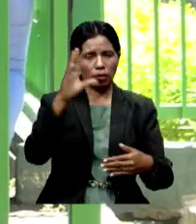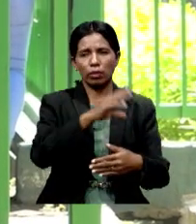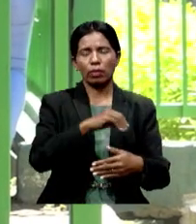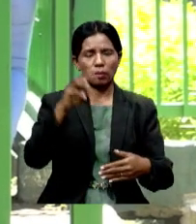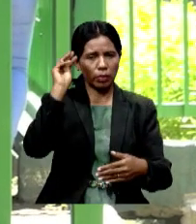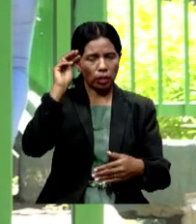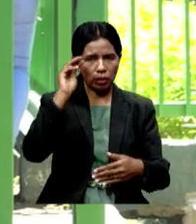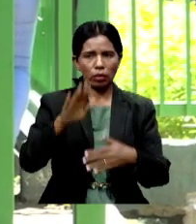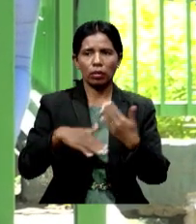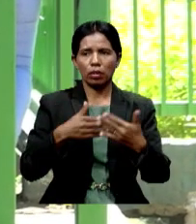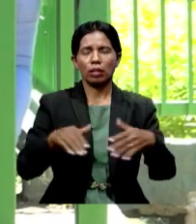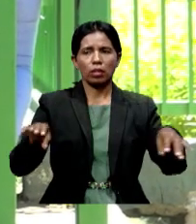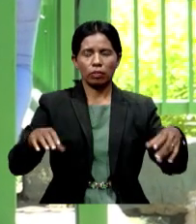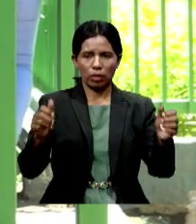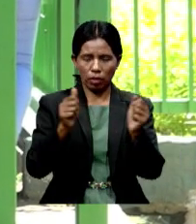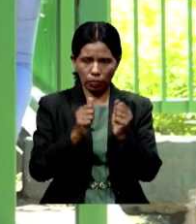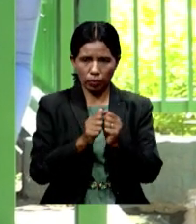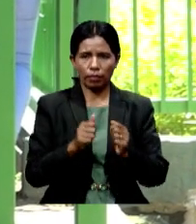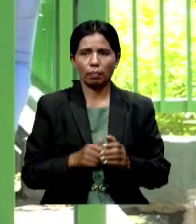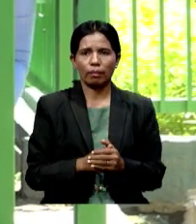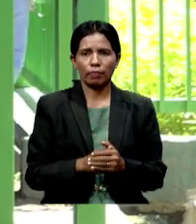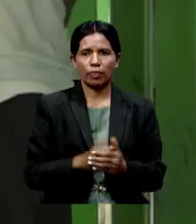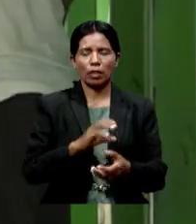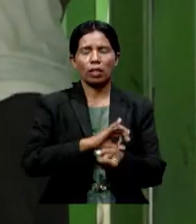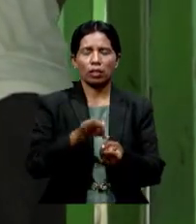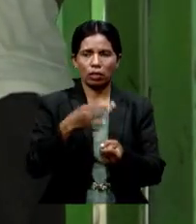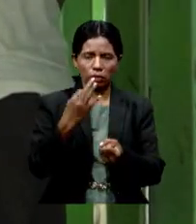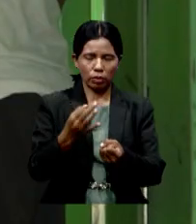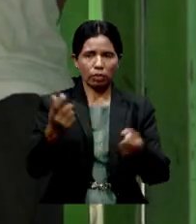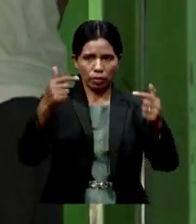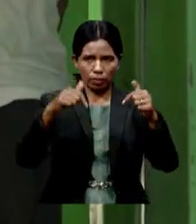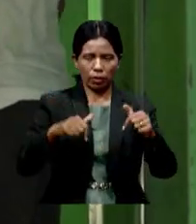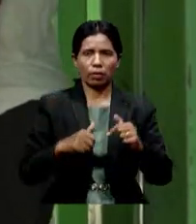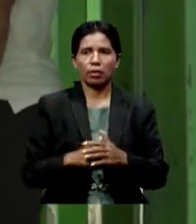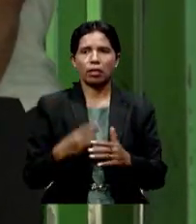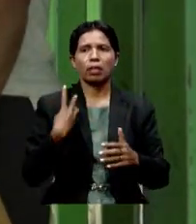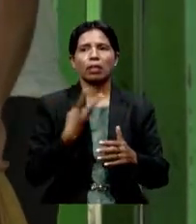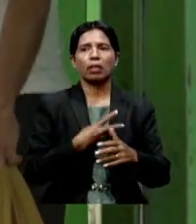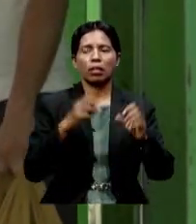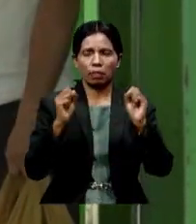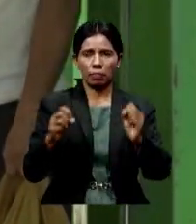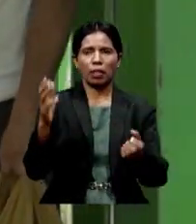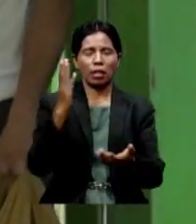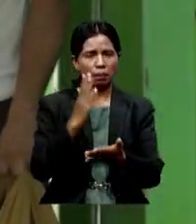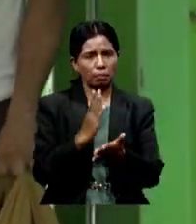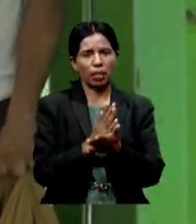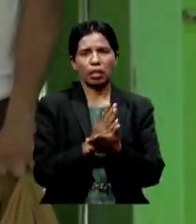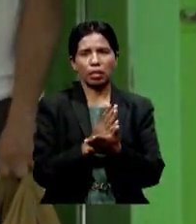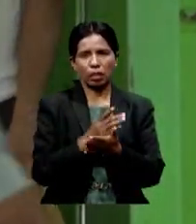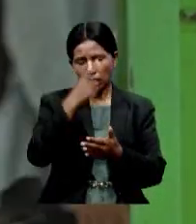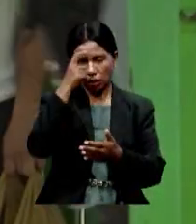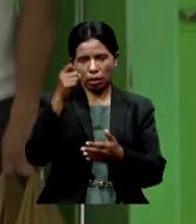coordena a nessa serviço a nessa orbera surto covid-19 mai ori e também ele prevene também ita